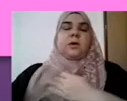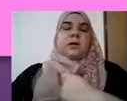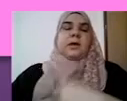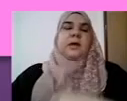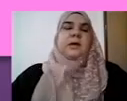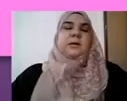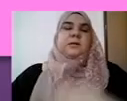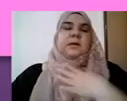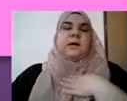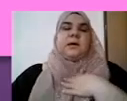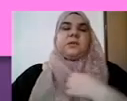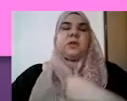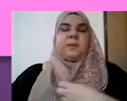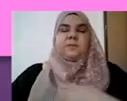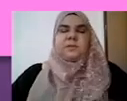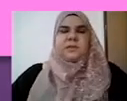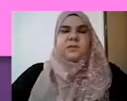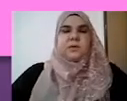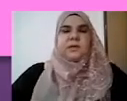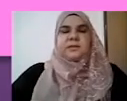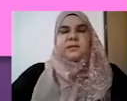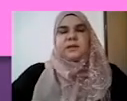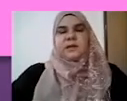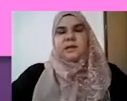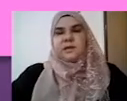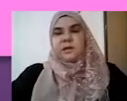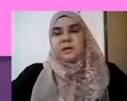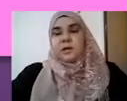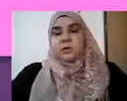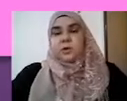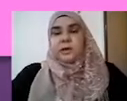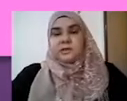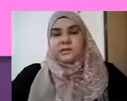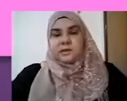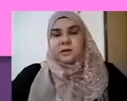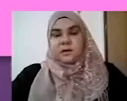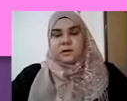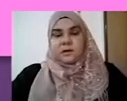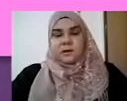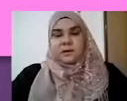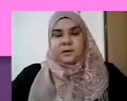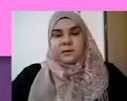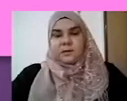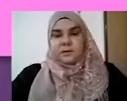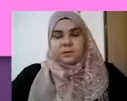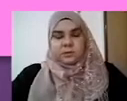Aqui eu coloquei, só para vocês conhecerem aí,